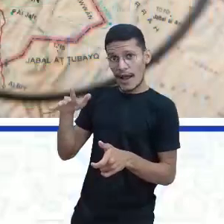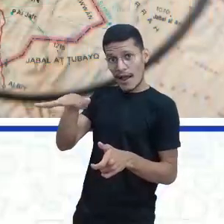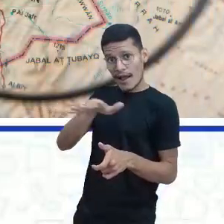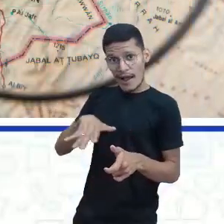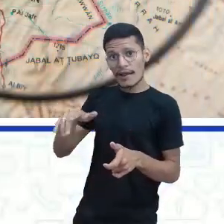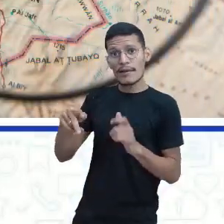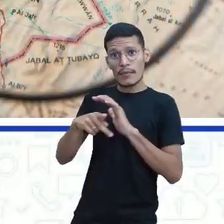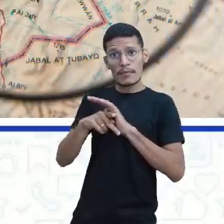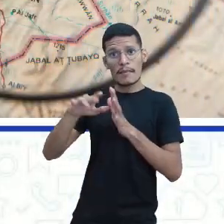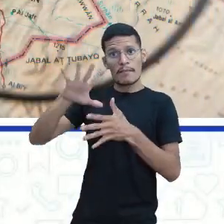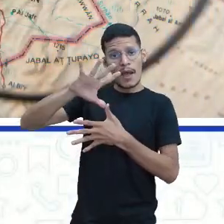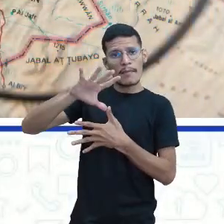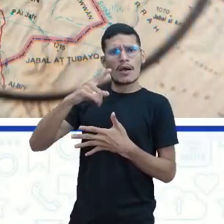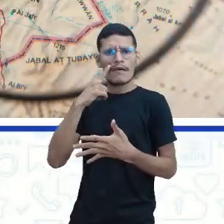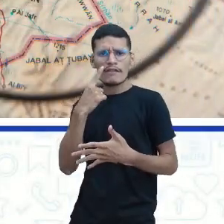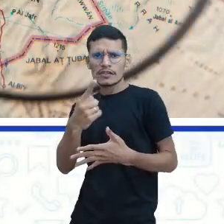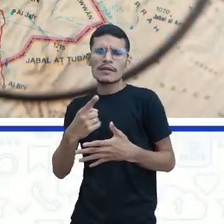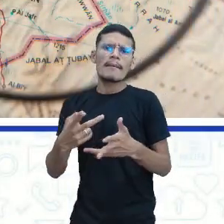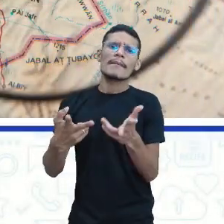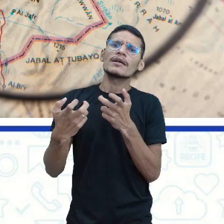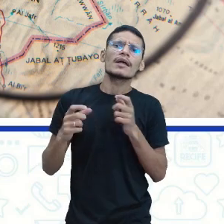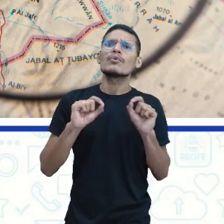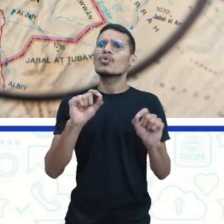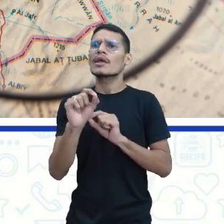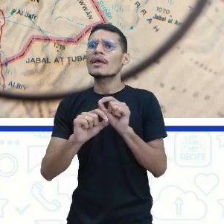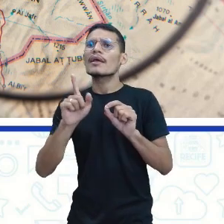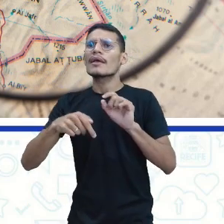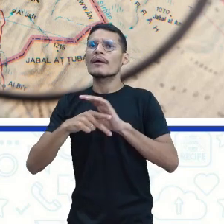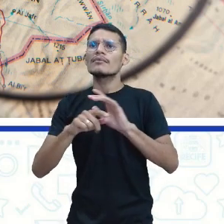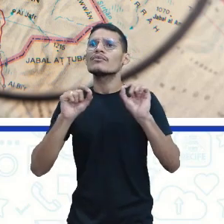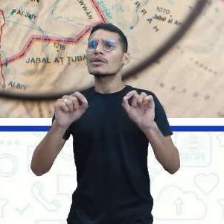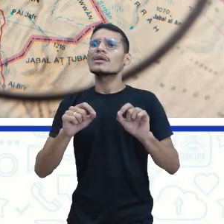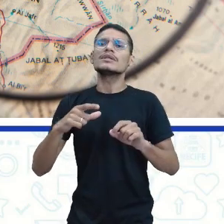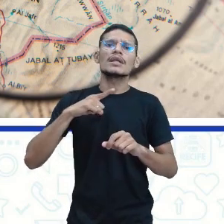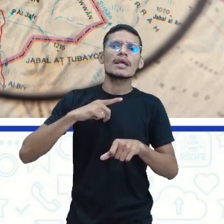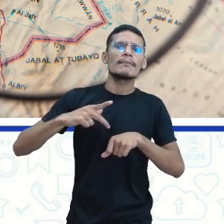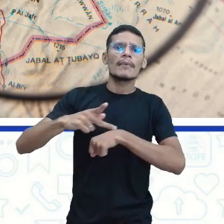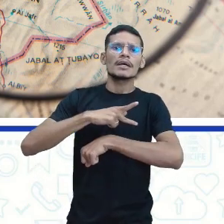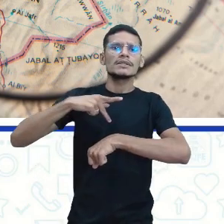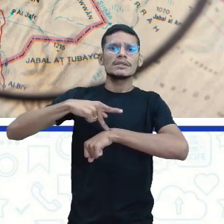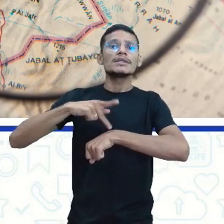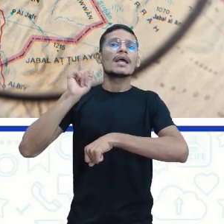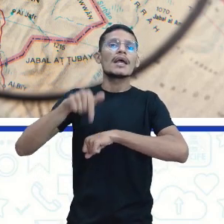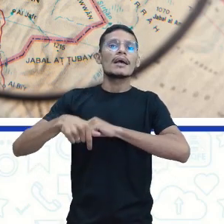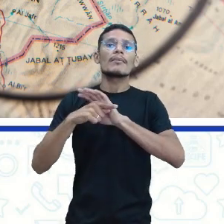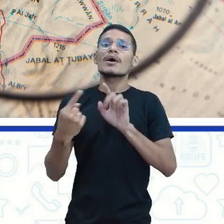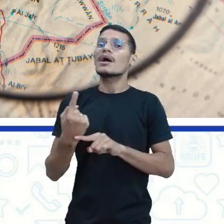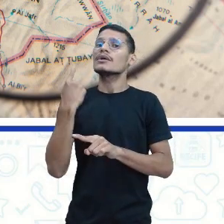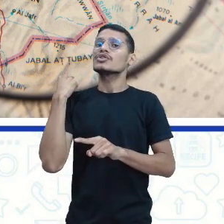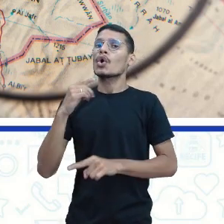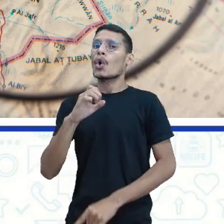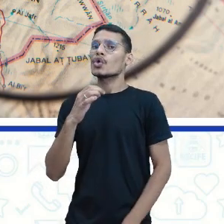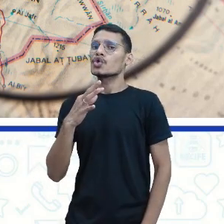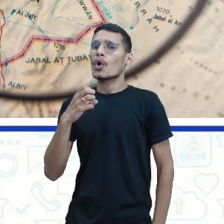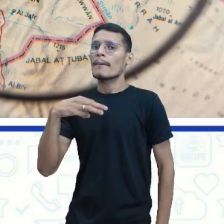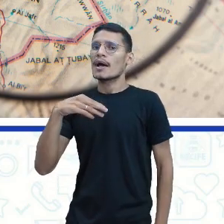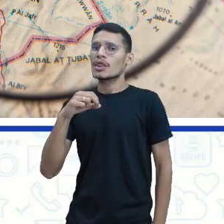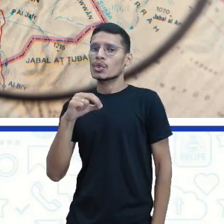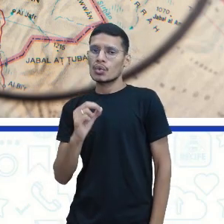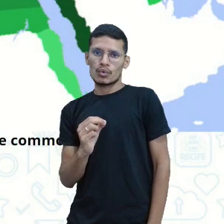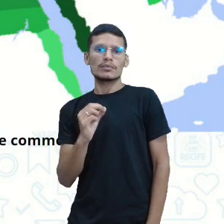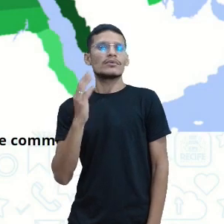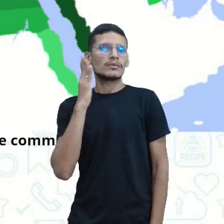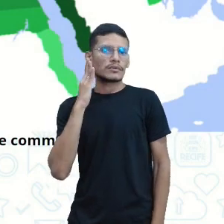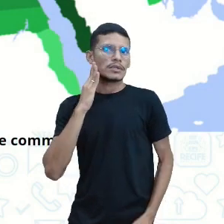aqui ó, nessa lente de aumento, vocês podem ver que hoje, onde existem vários países, era o território do Império Otomano que foi dividido. E aí, o